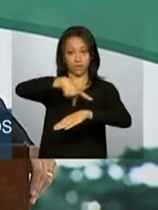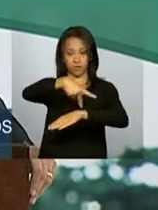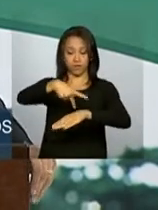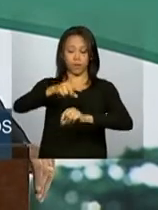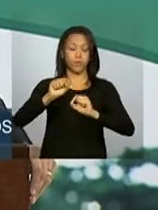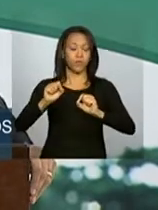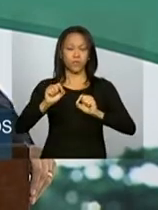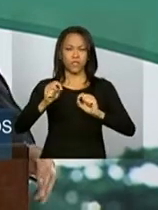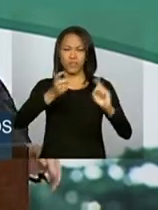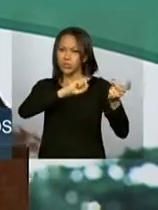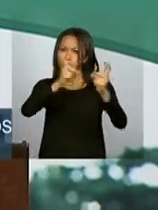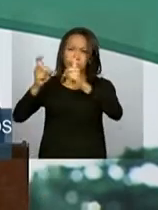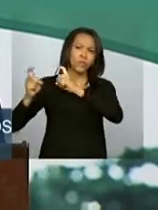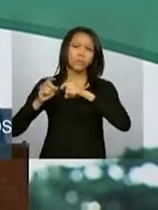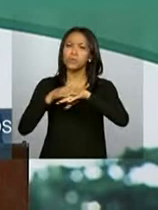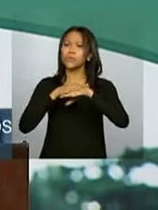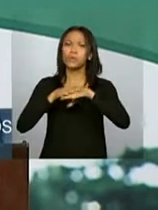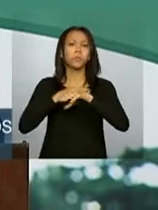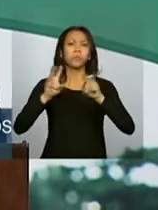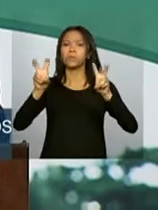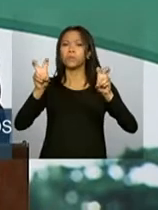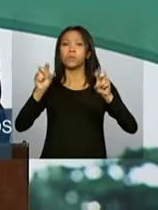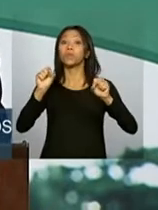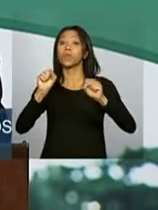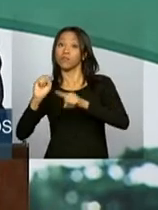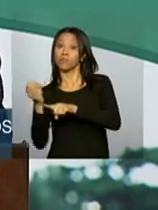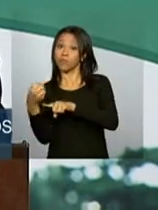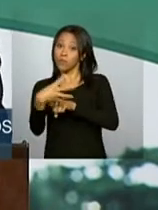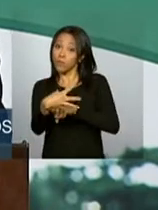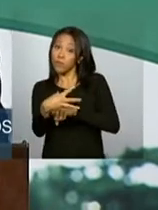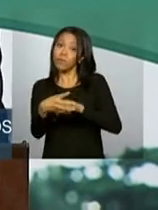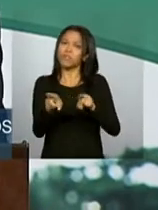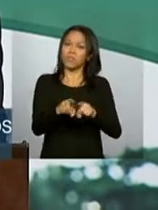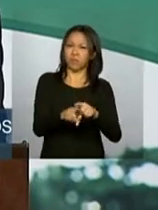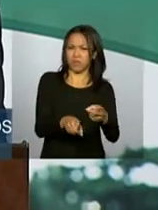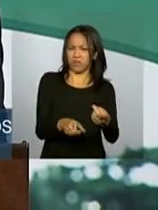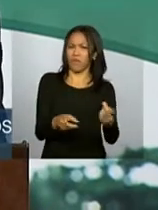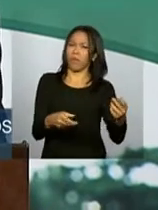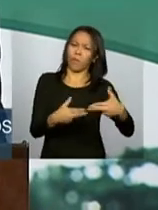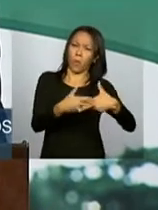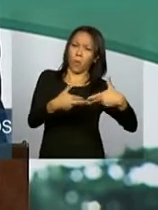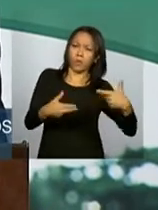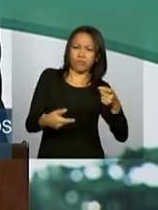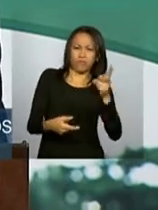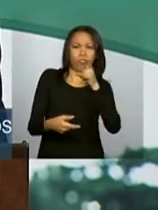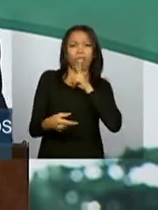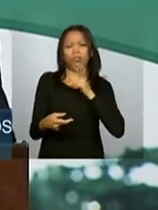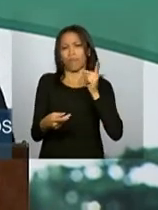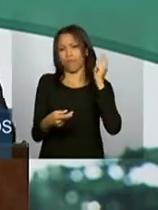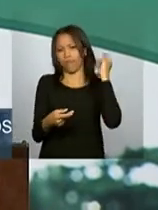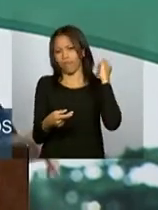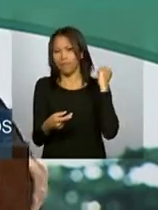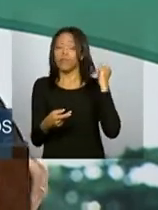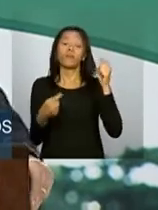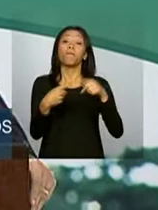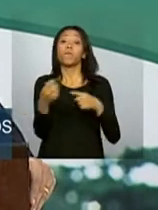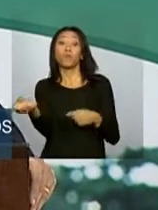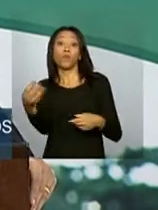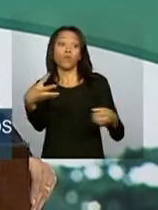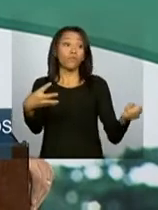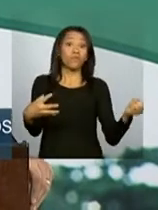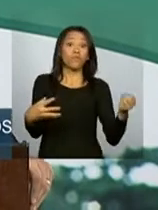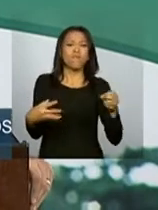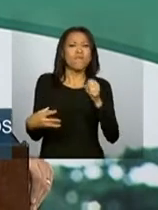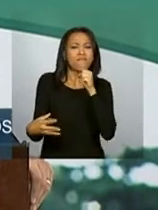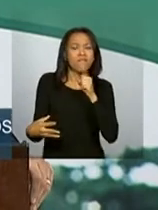O debate sobre o que é novo e sobre o que é velho. Sobre o que é novo e velho na